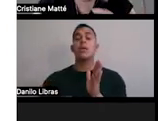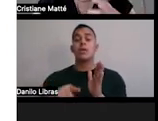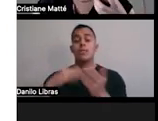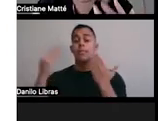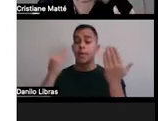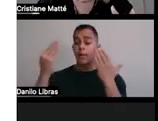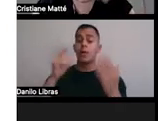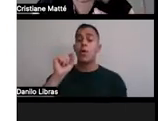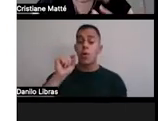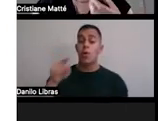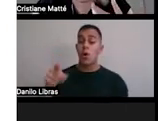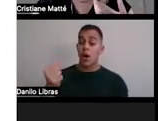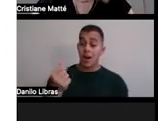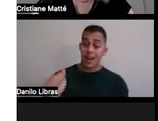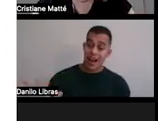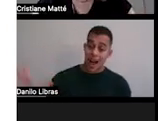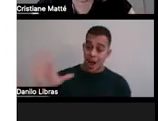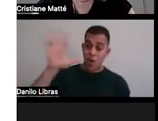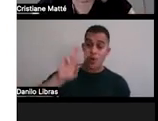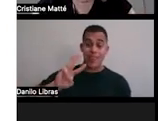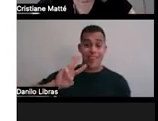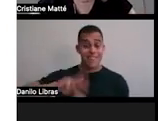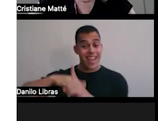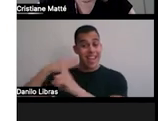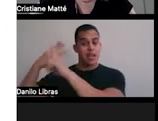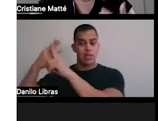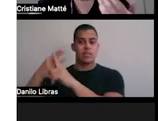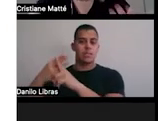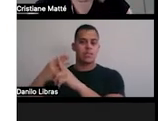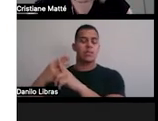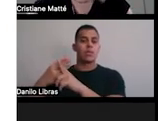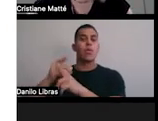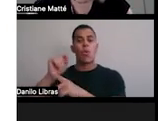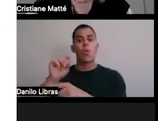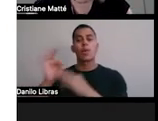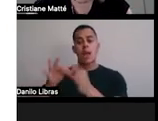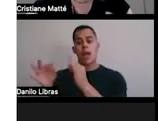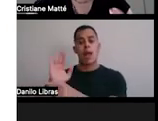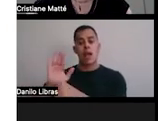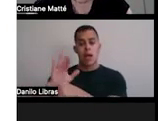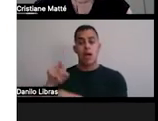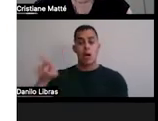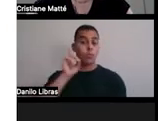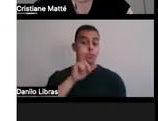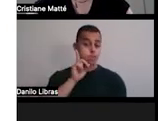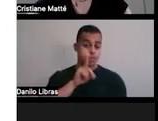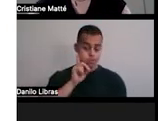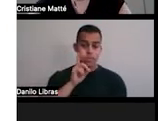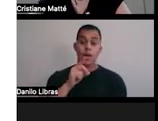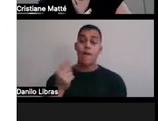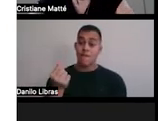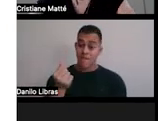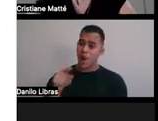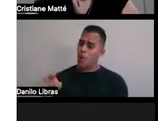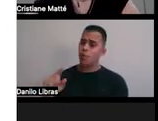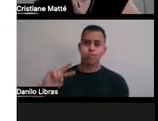custo altíssimo de pelo menos 3 vezes mais para tratar a doença de Alzheimer. Isso nos Estados Unidos, tá? Esses valores são altíssimos, estão